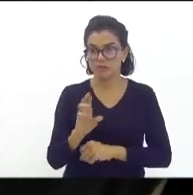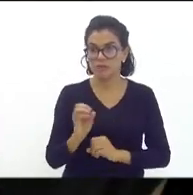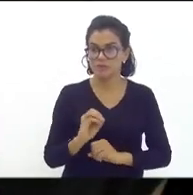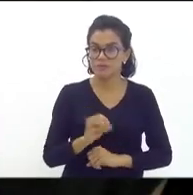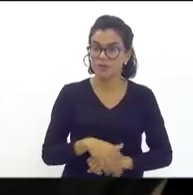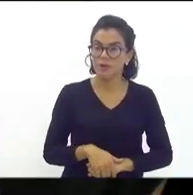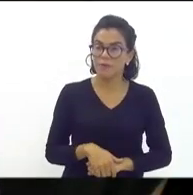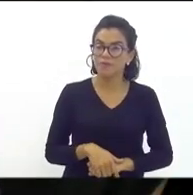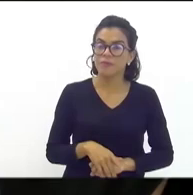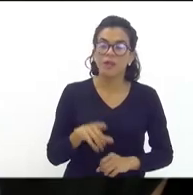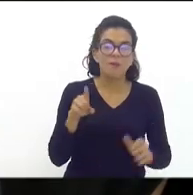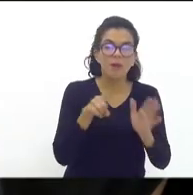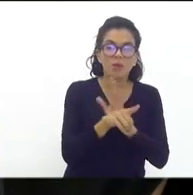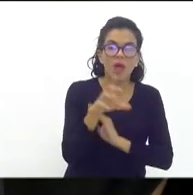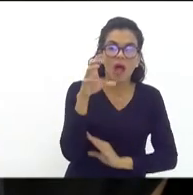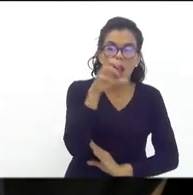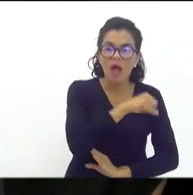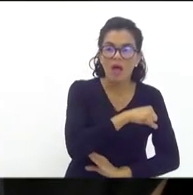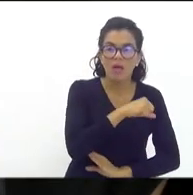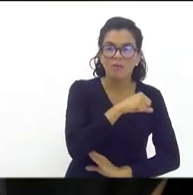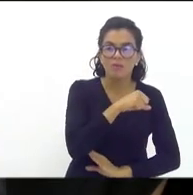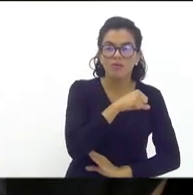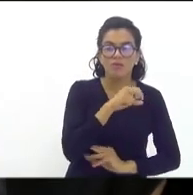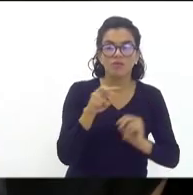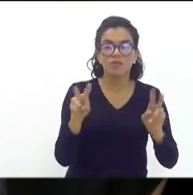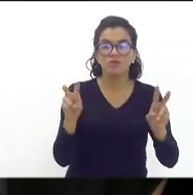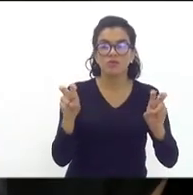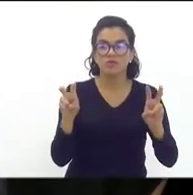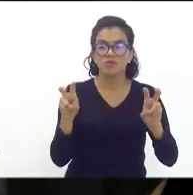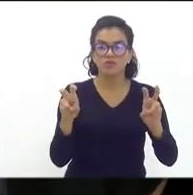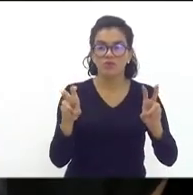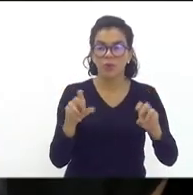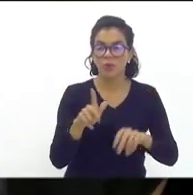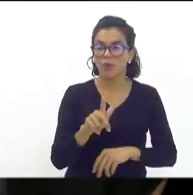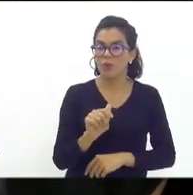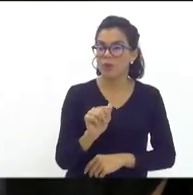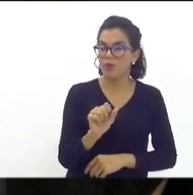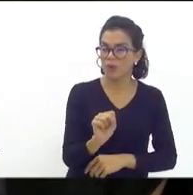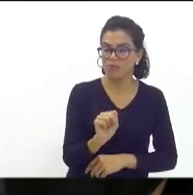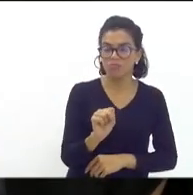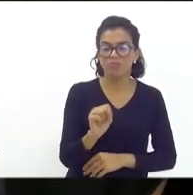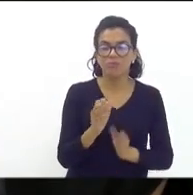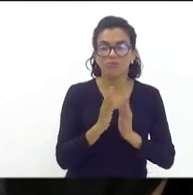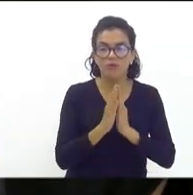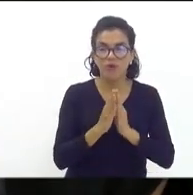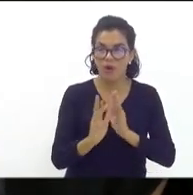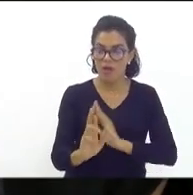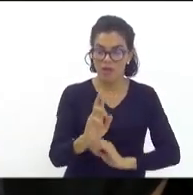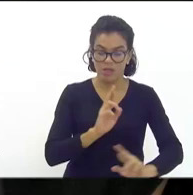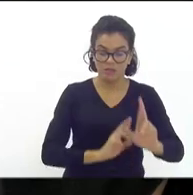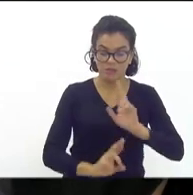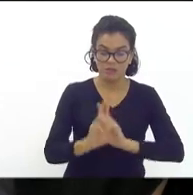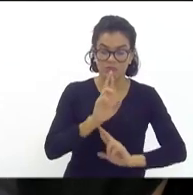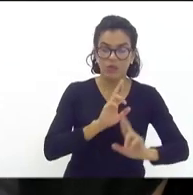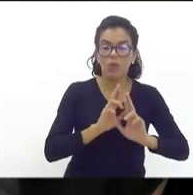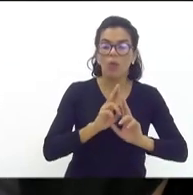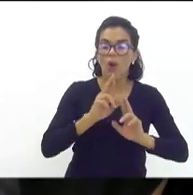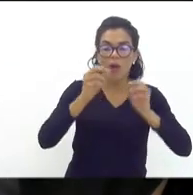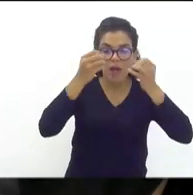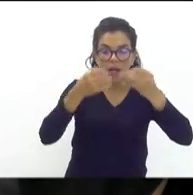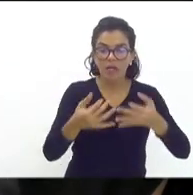rápido creio que com relação voltando no gás lá eu queria só que vocês me respondesse o seguinte qual é a